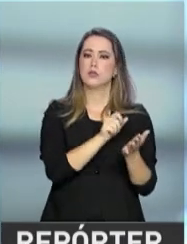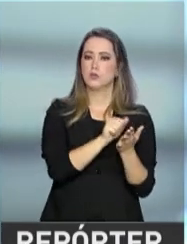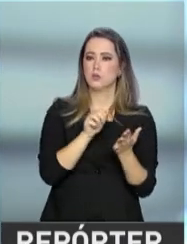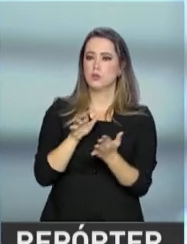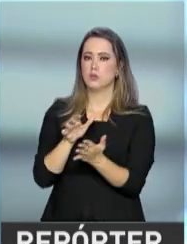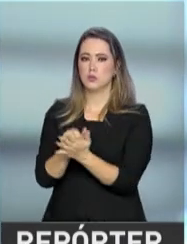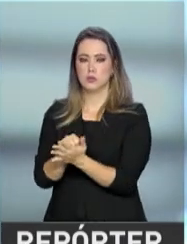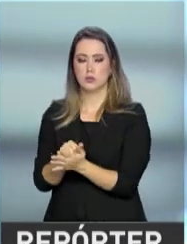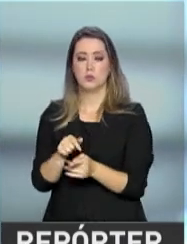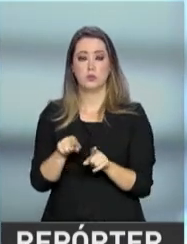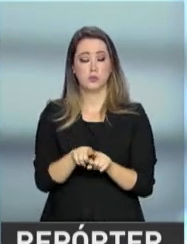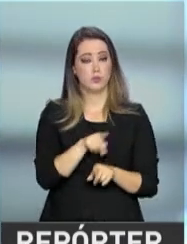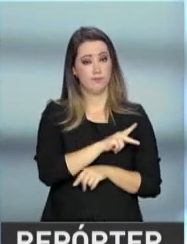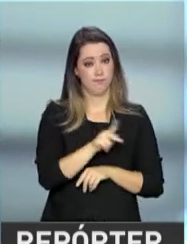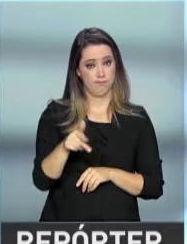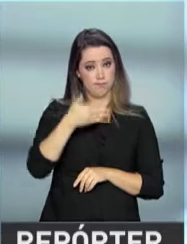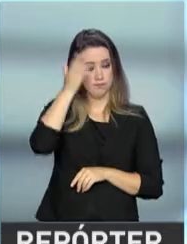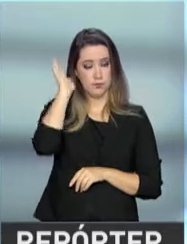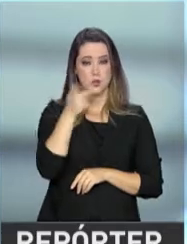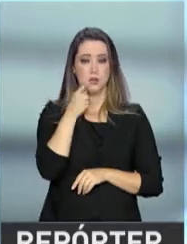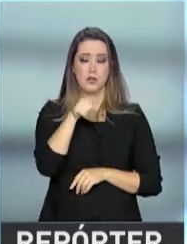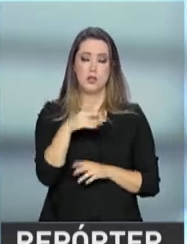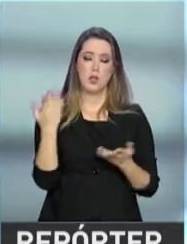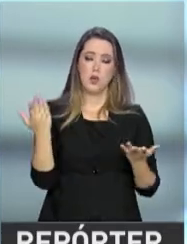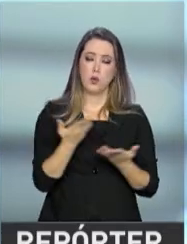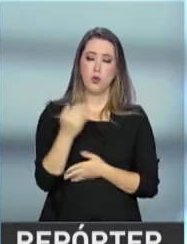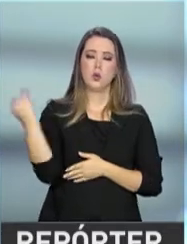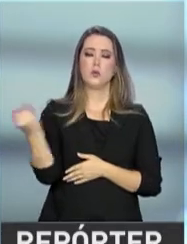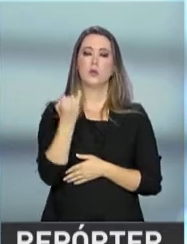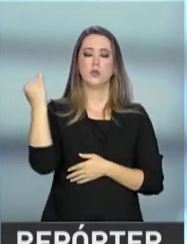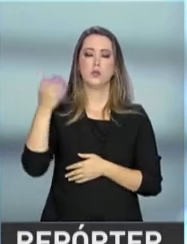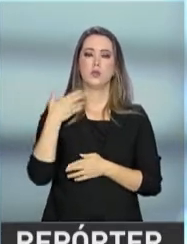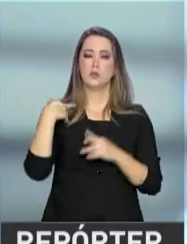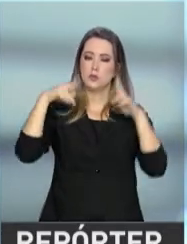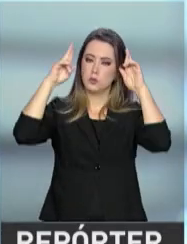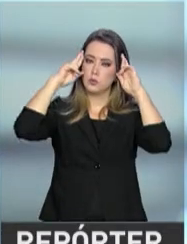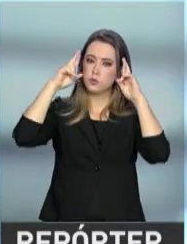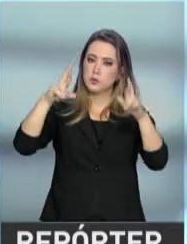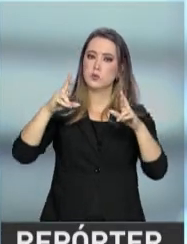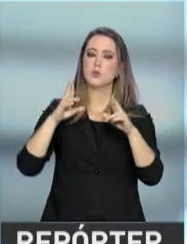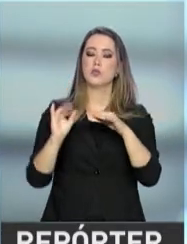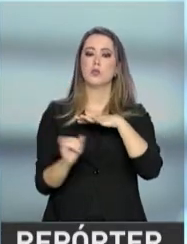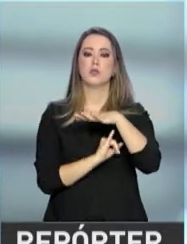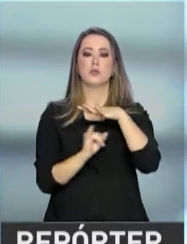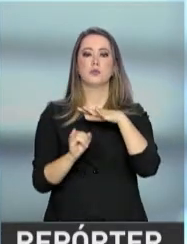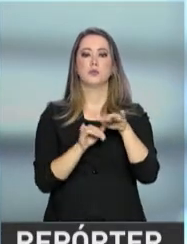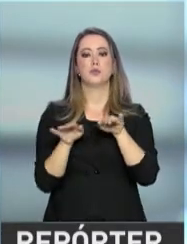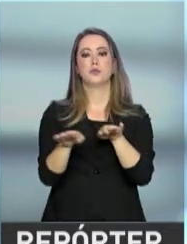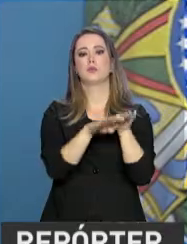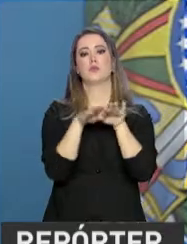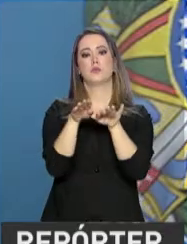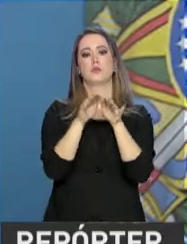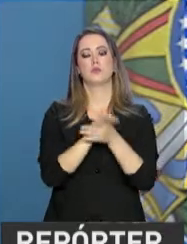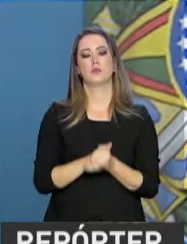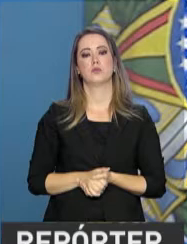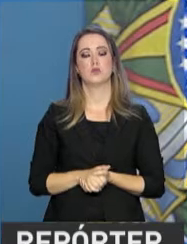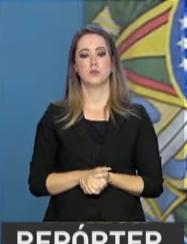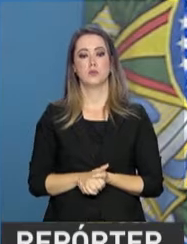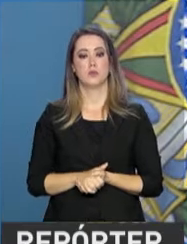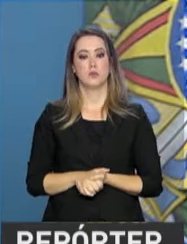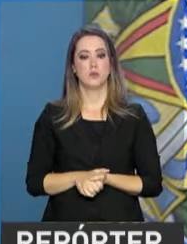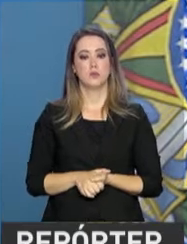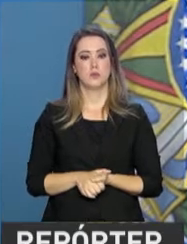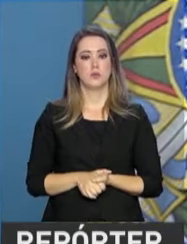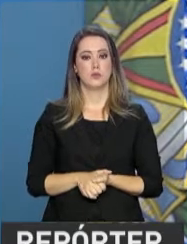presidente michel temer o importante neste momento é continuar respeitando as instituições democráticas os problemas